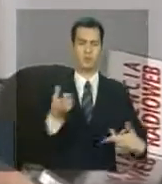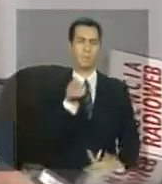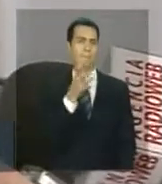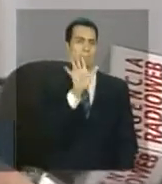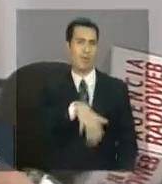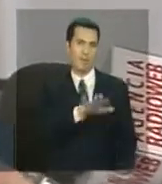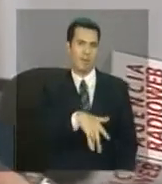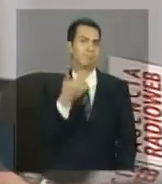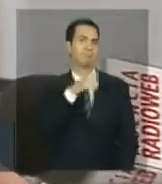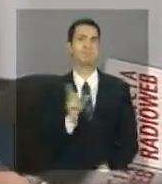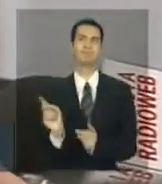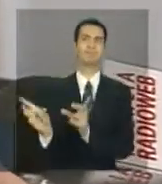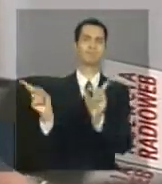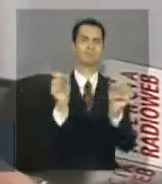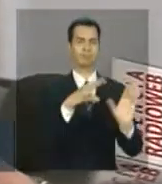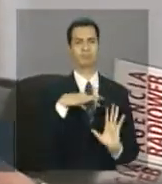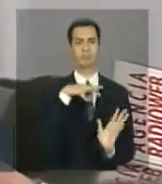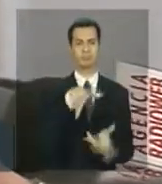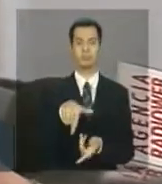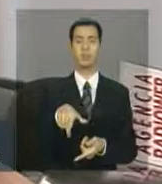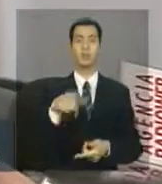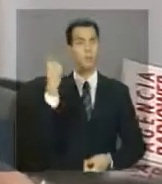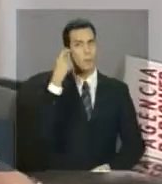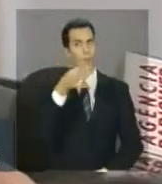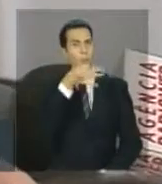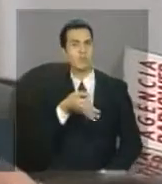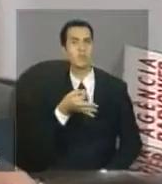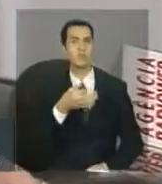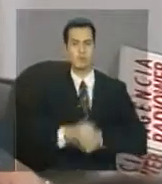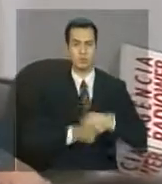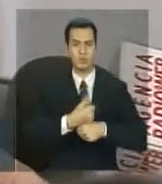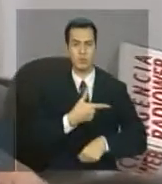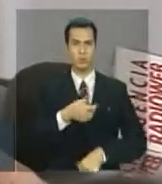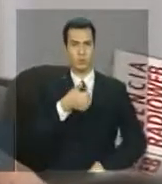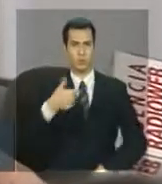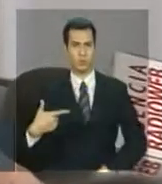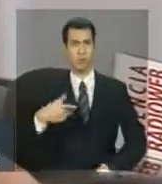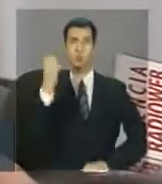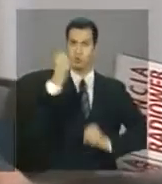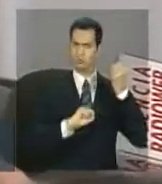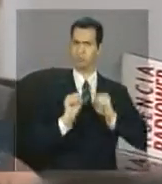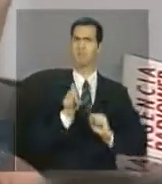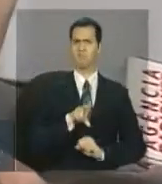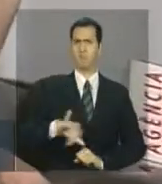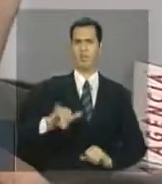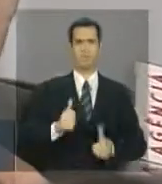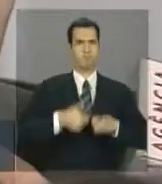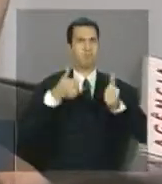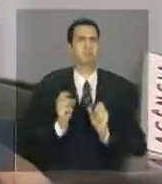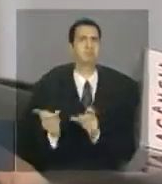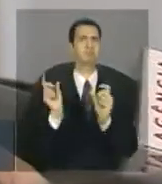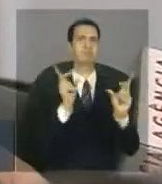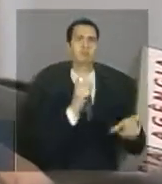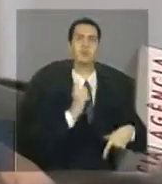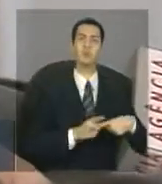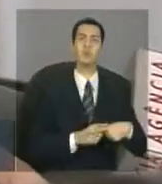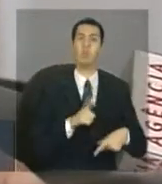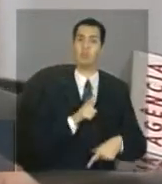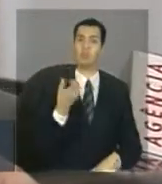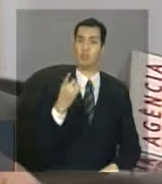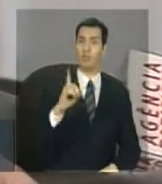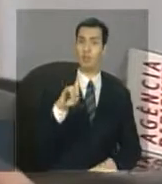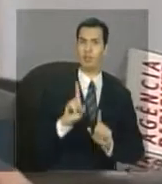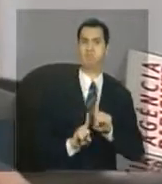acho que a indústria vai melhor esse ano do que foi o ano passado, em função de câmbio, em função de juros menores.